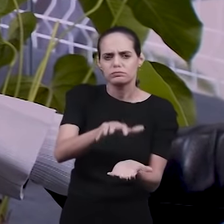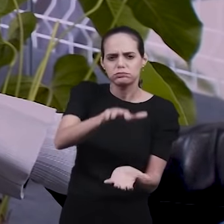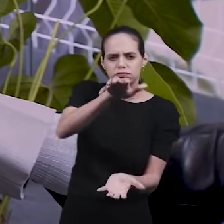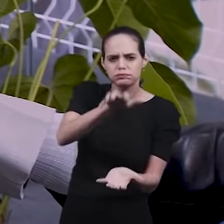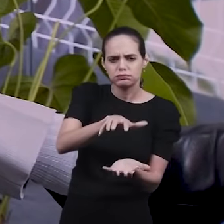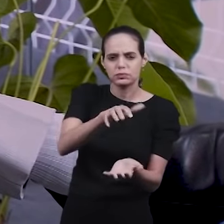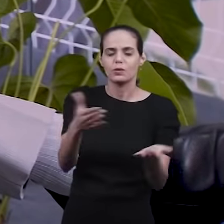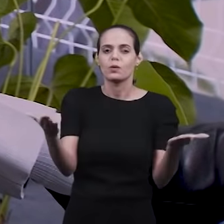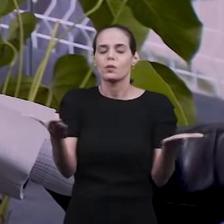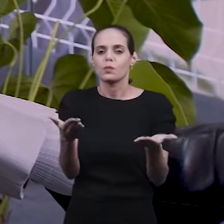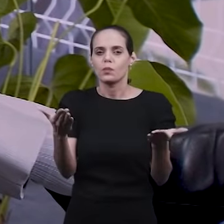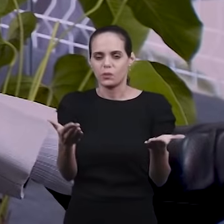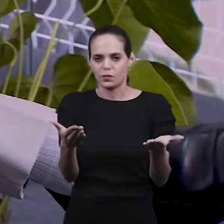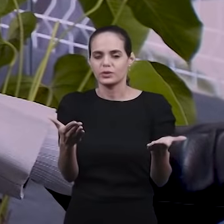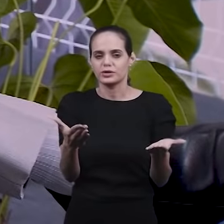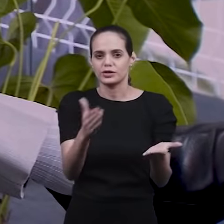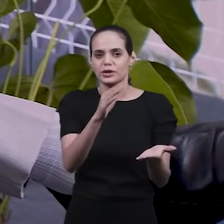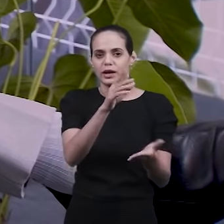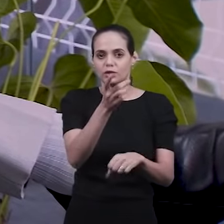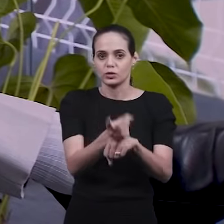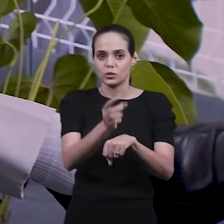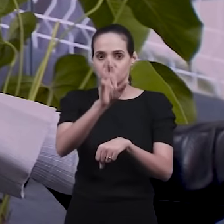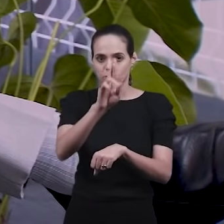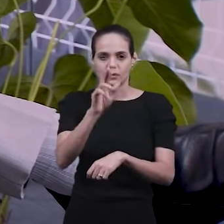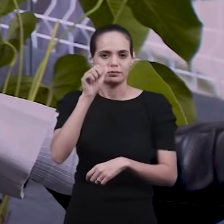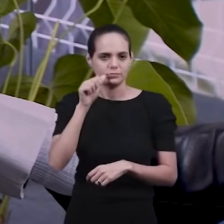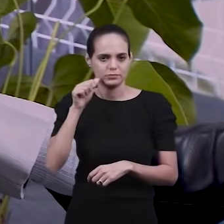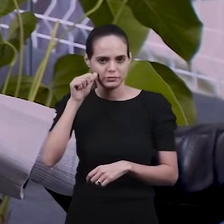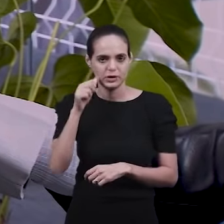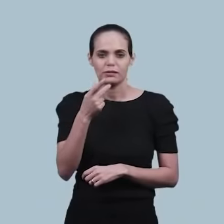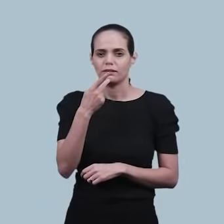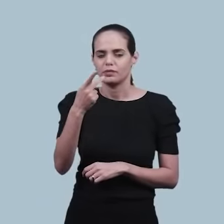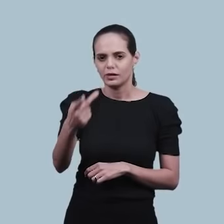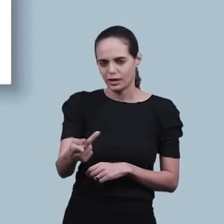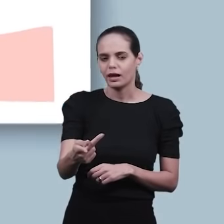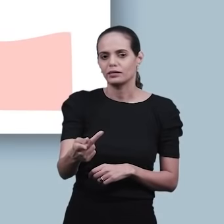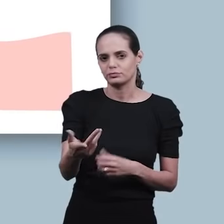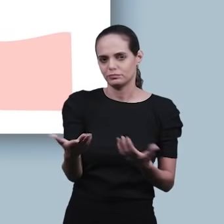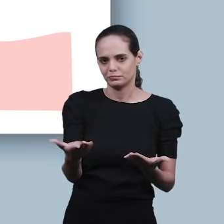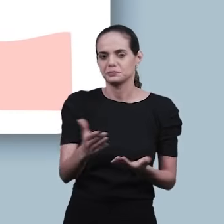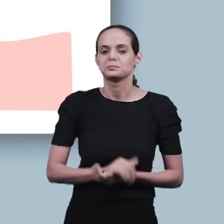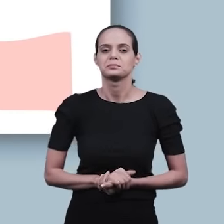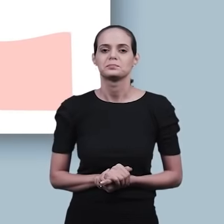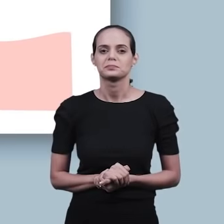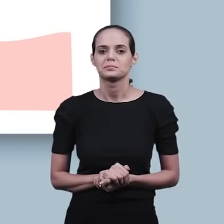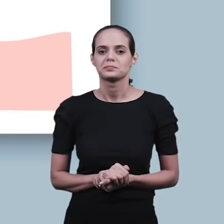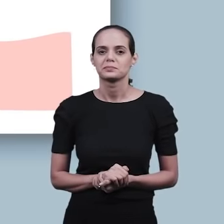Amin vai ampliar o nosso entendimento para essas situações.